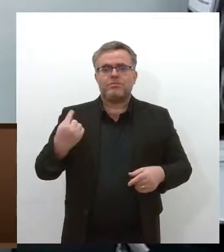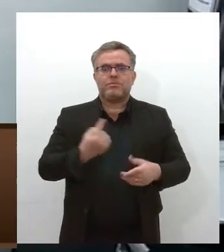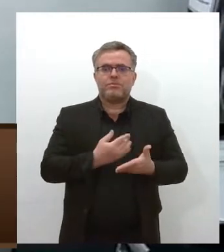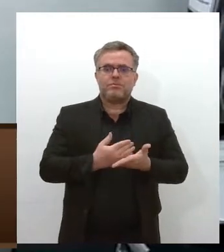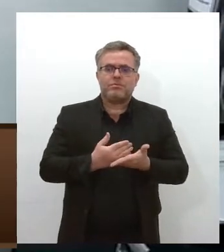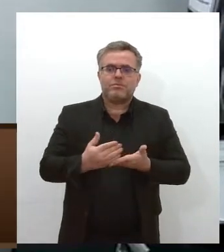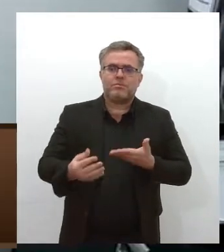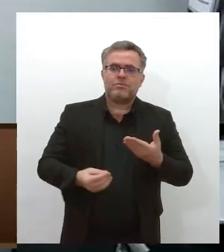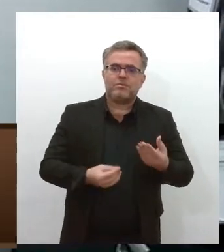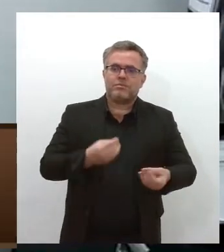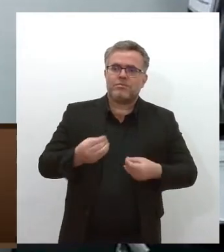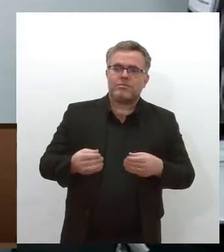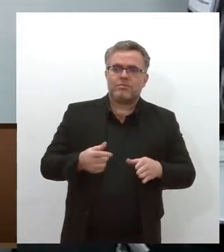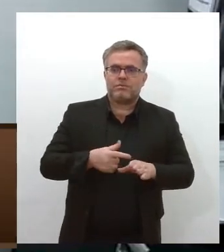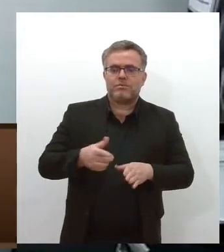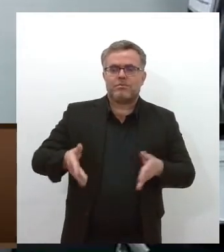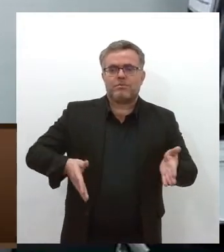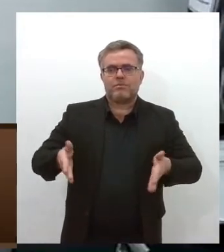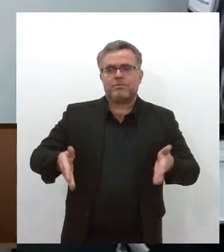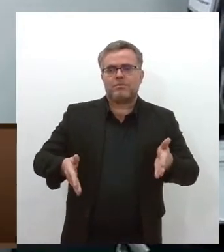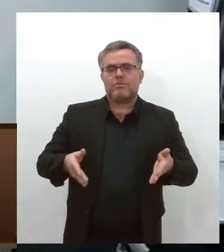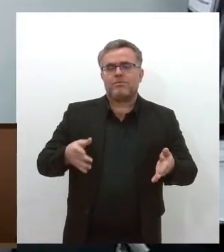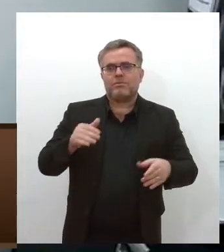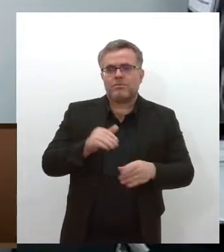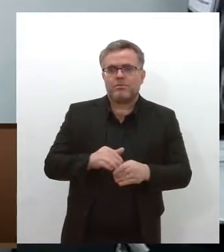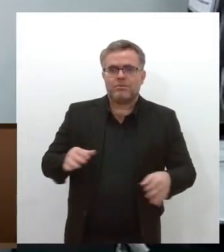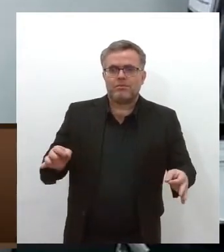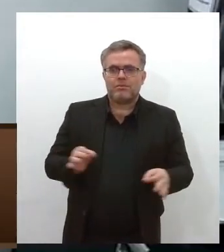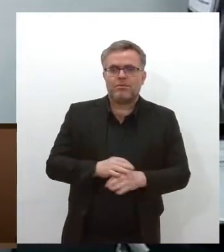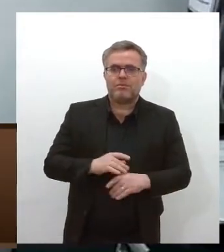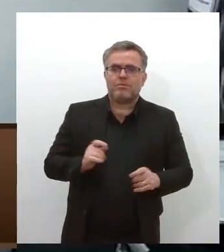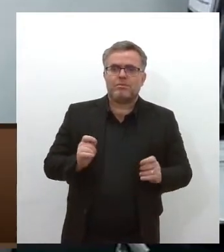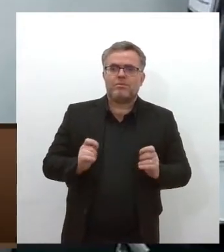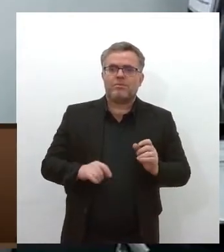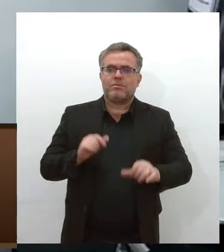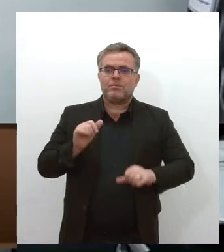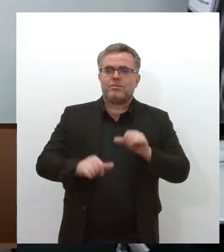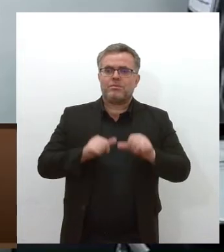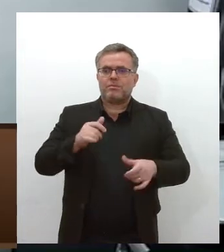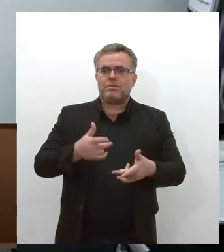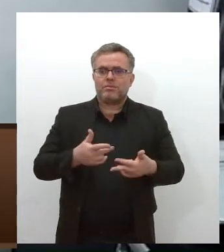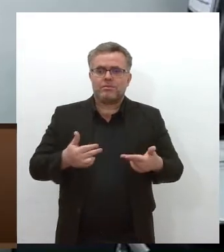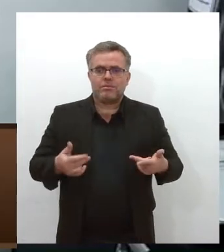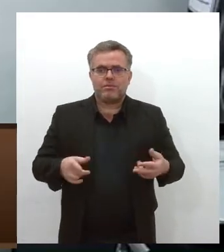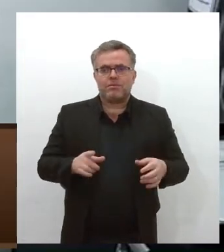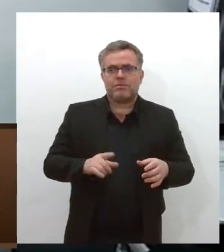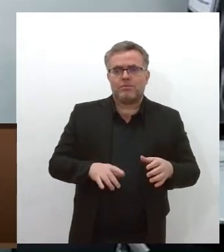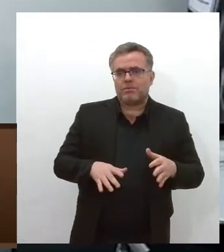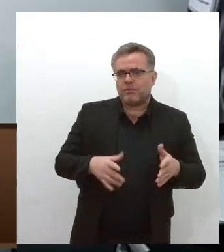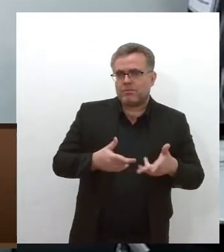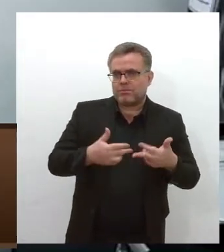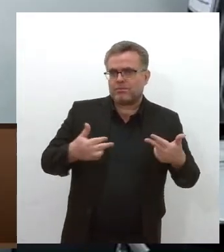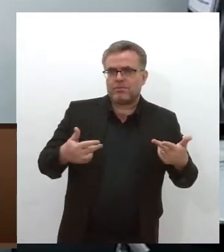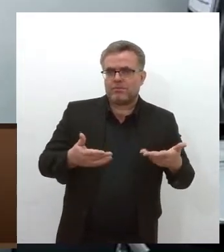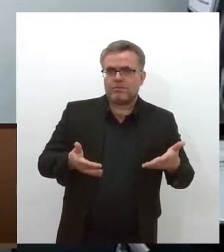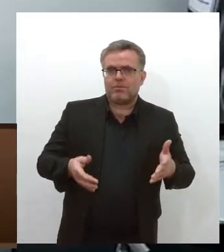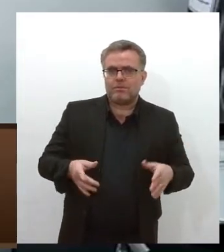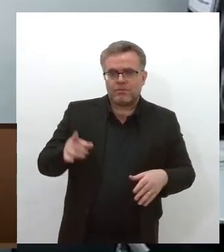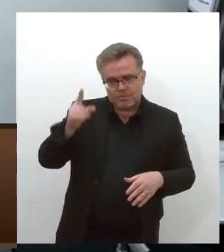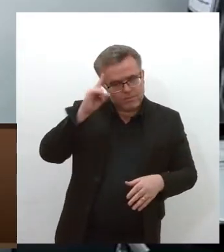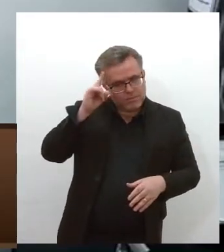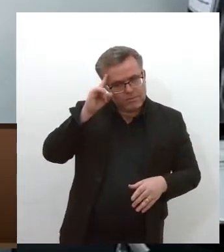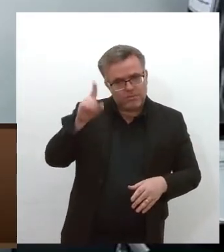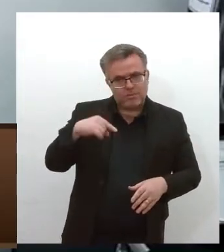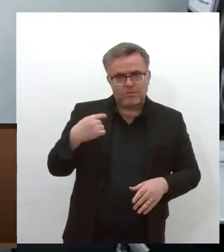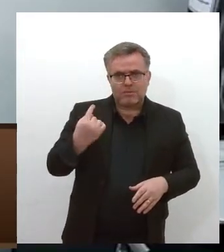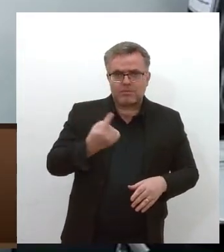ou grandes situações de mudanças políticas, de crises políticas. Mas no dia a dia, o nosso eleitor é tão